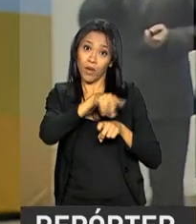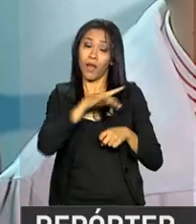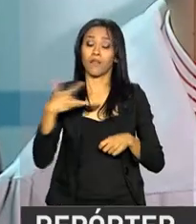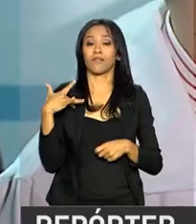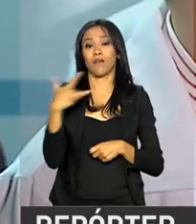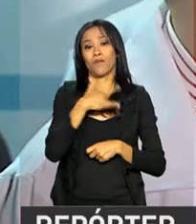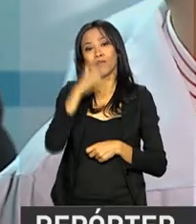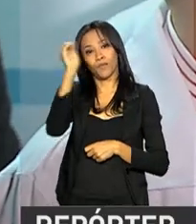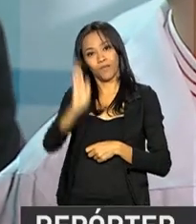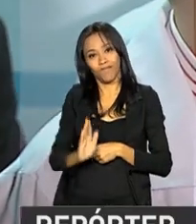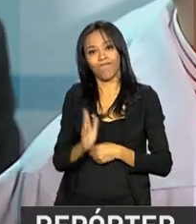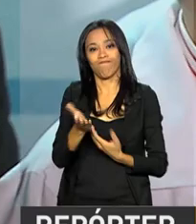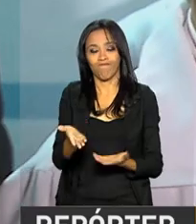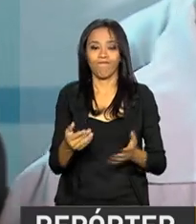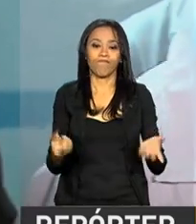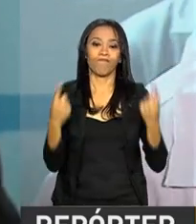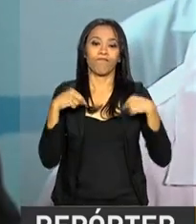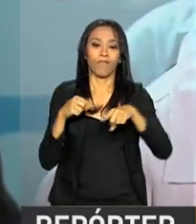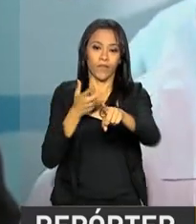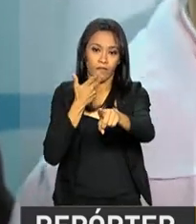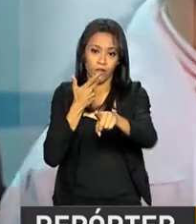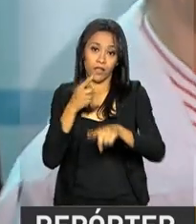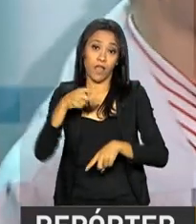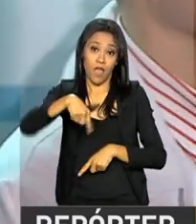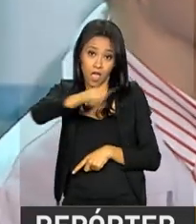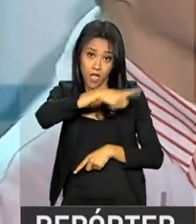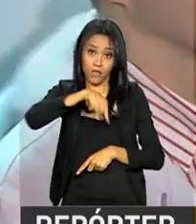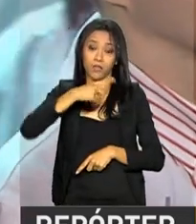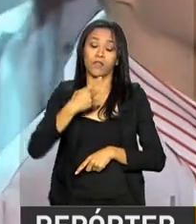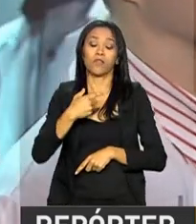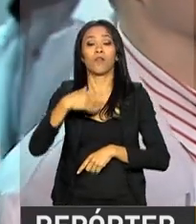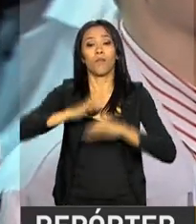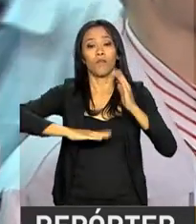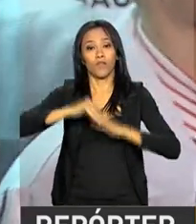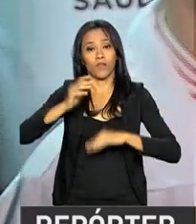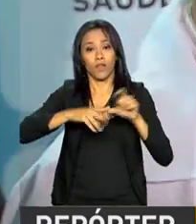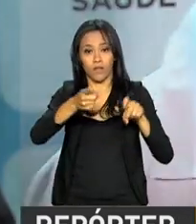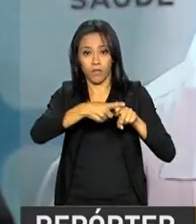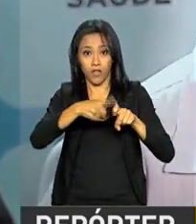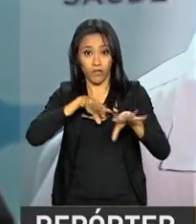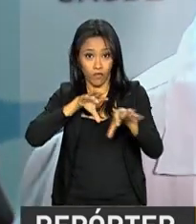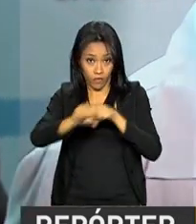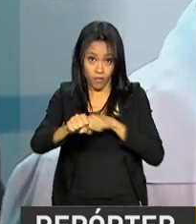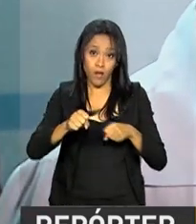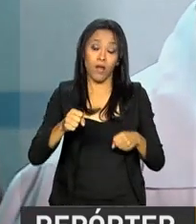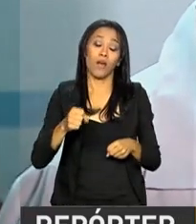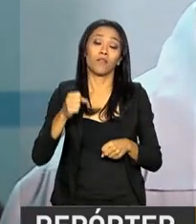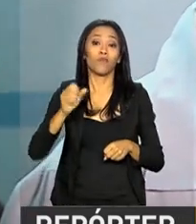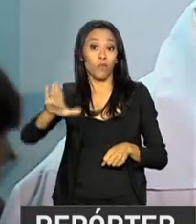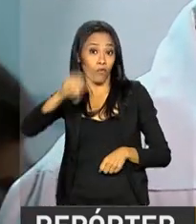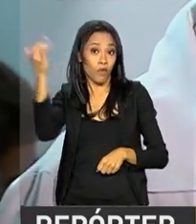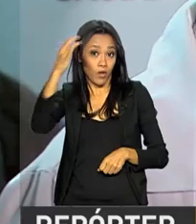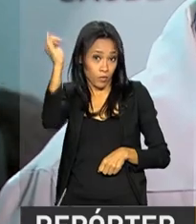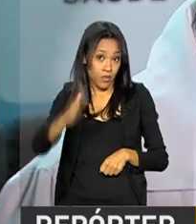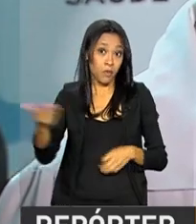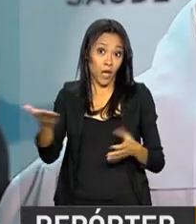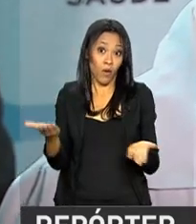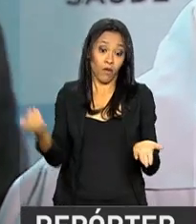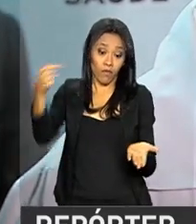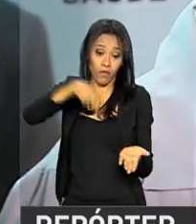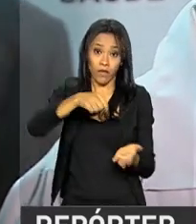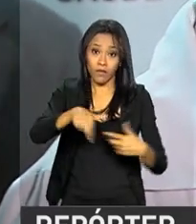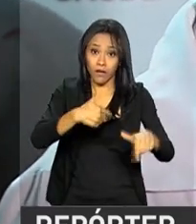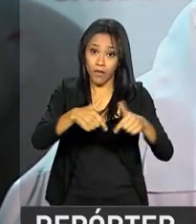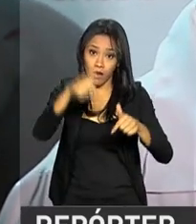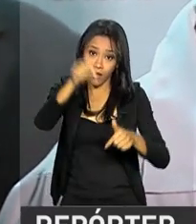país pra esses profissionais que se formaram em medicina e tenho a oportunidade de os ver se agora no brasil é um grande sonho